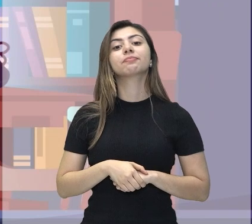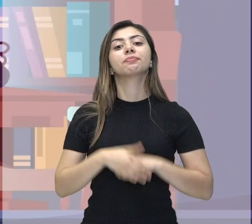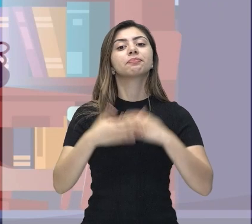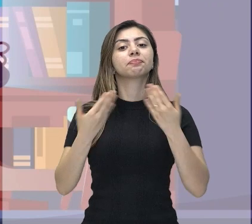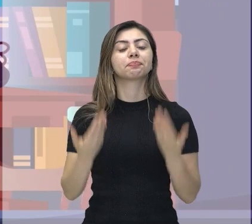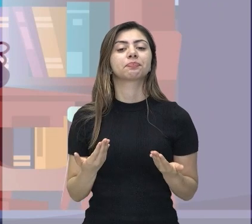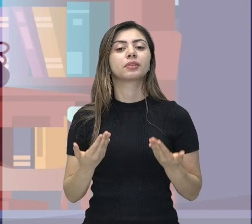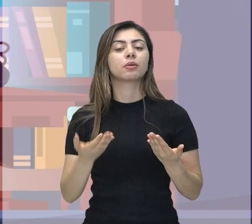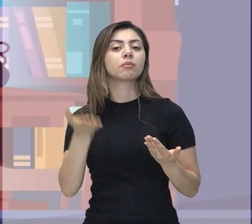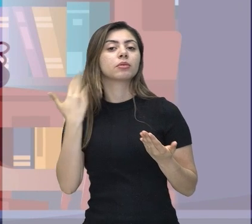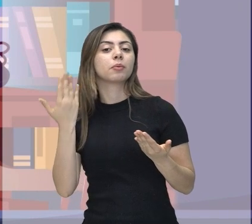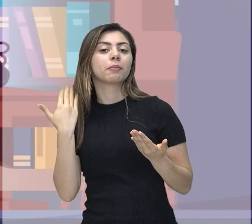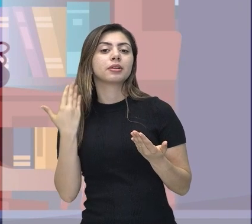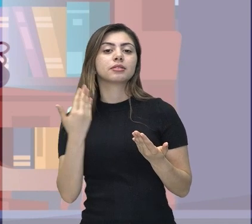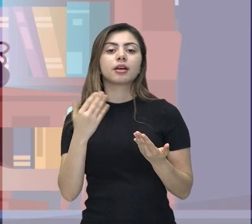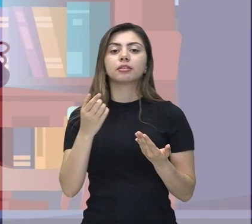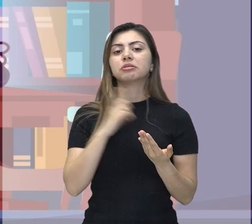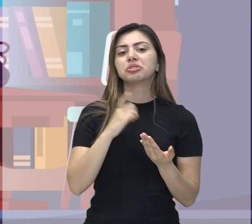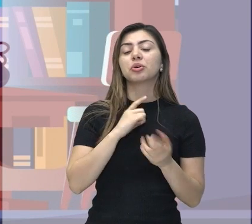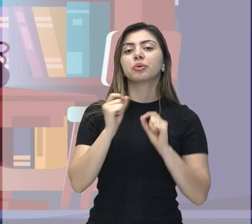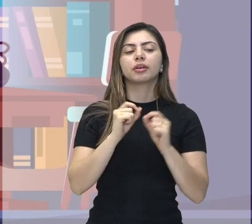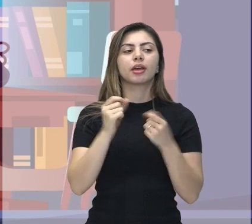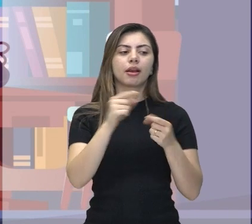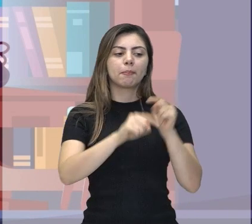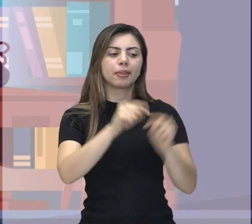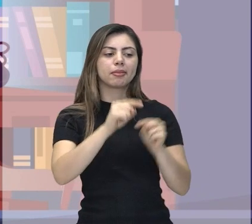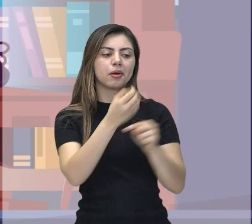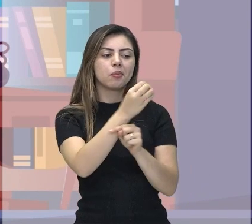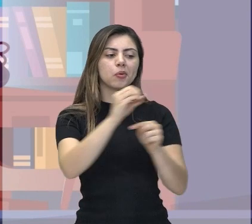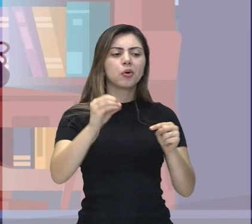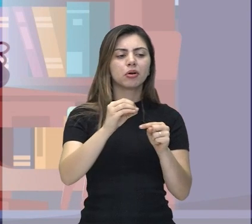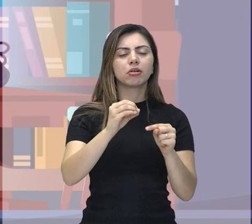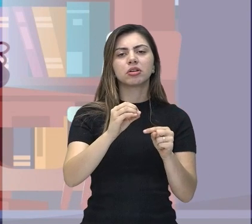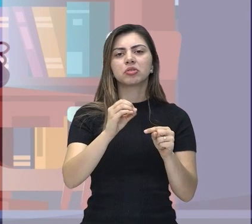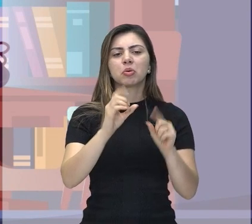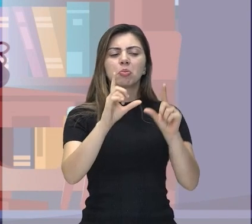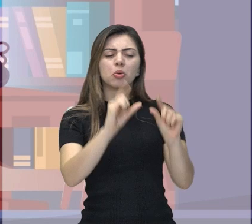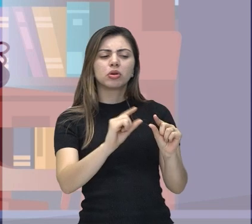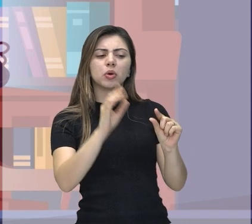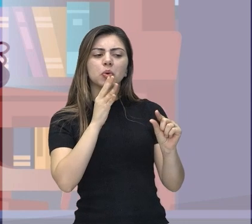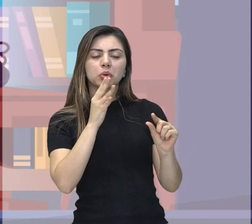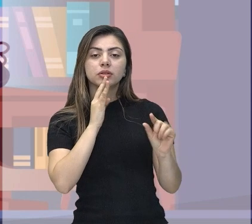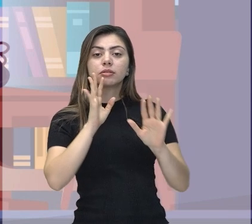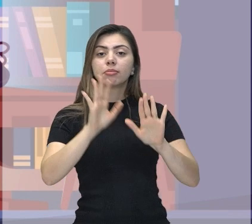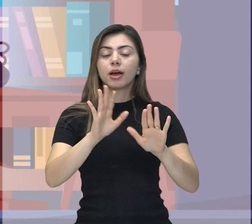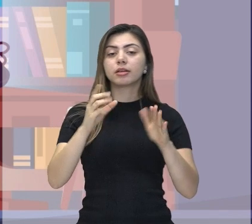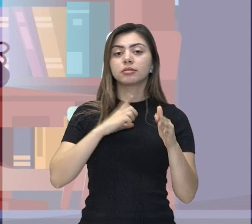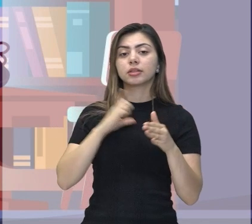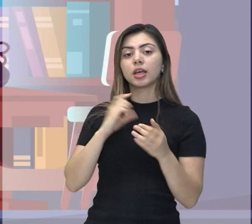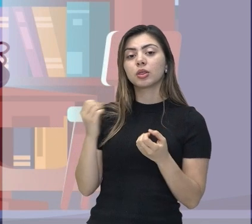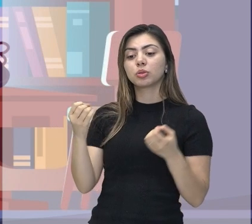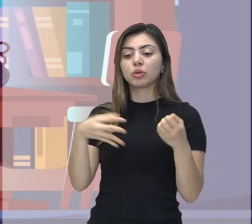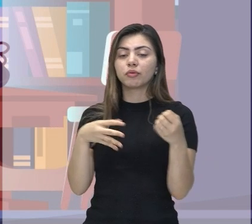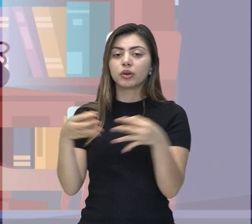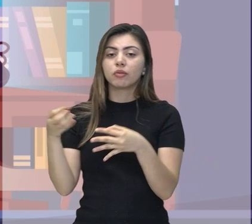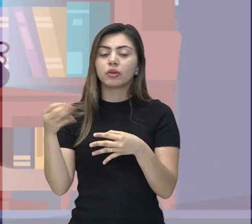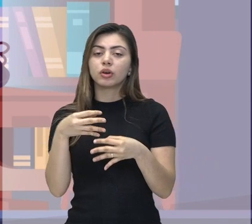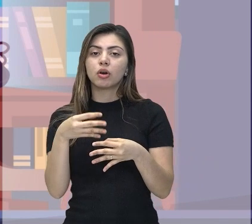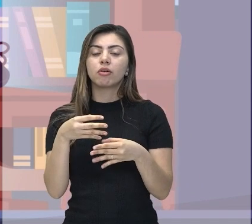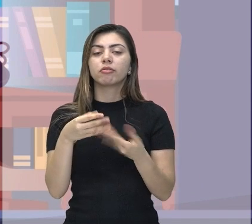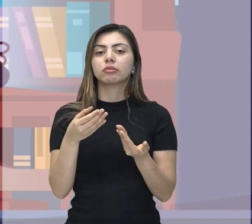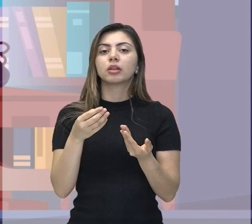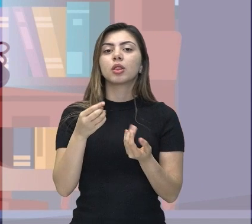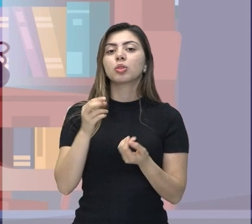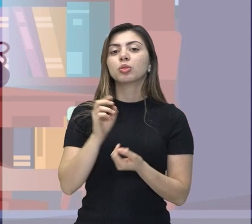Antigamente, quando poucos compostos orgânicos eram conhecidos, os novos compostos recebiam um